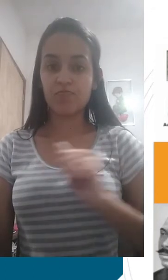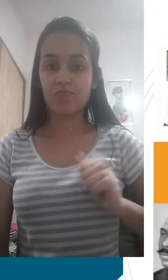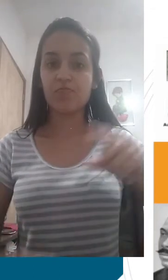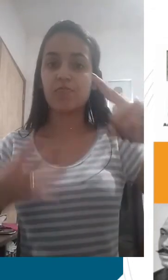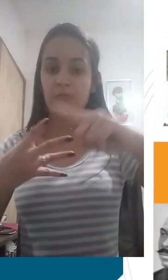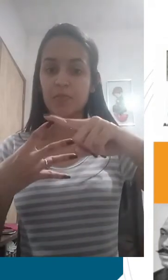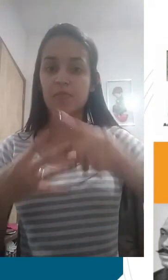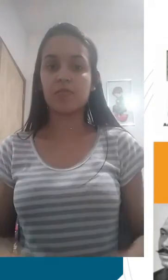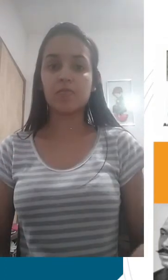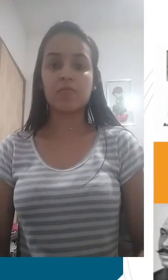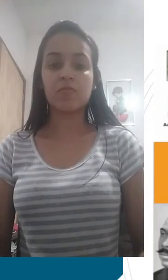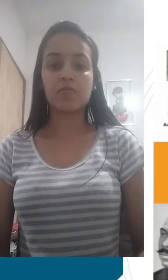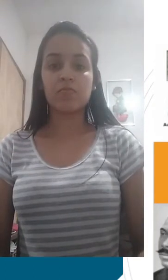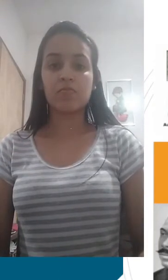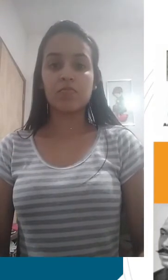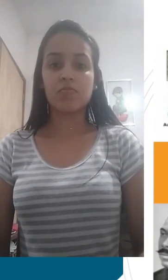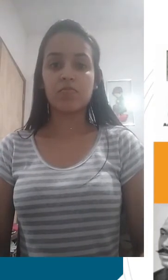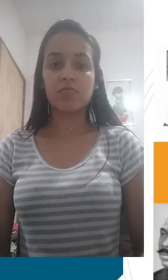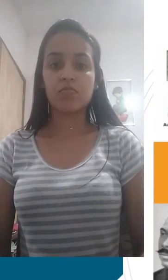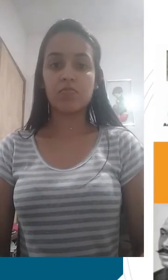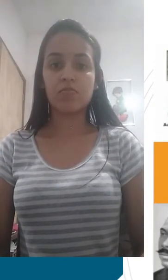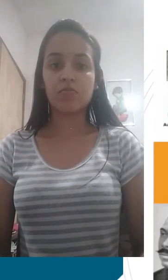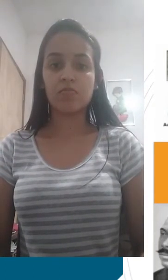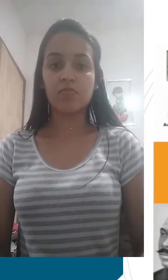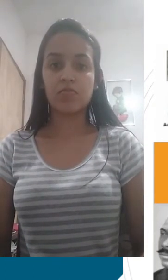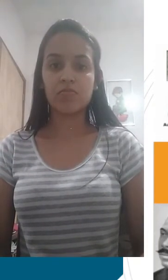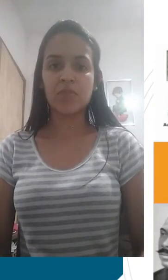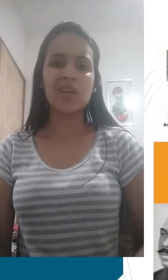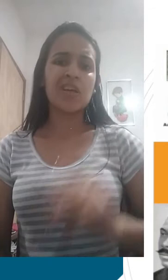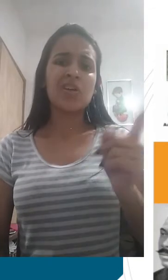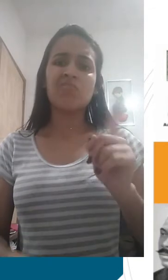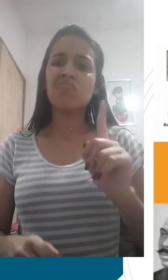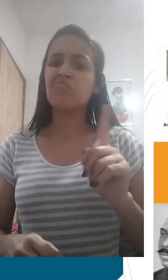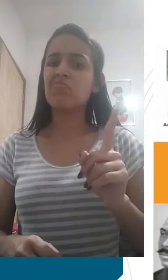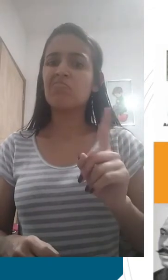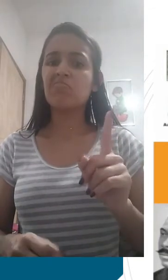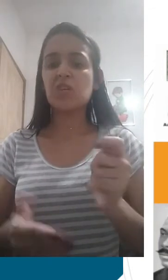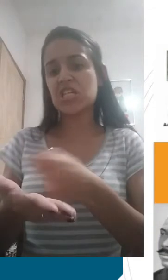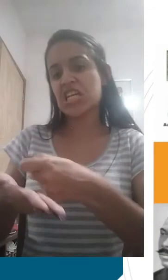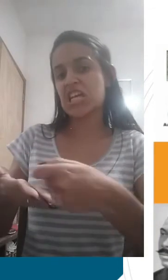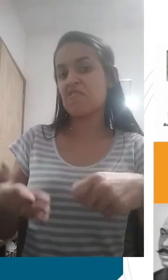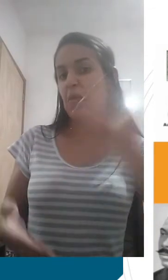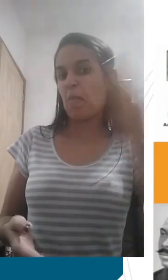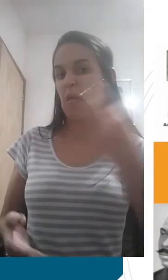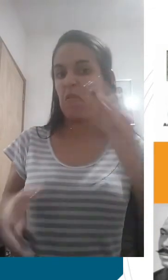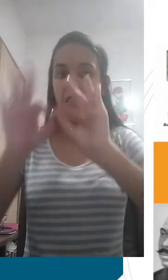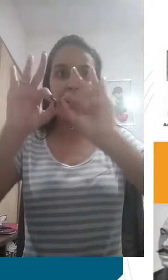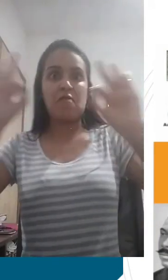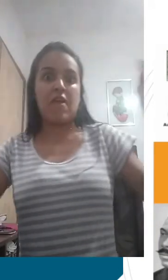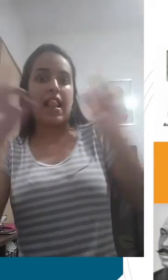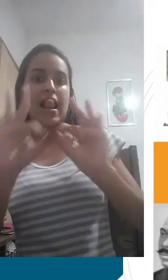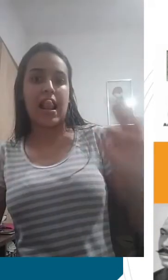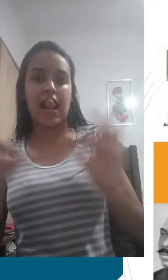não seguiam a estrutura de versos perfeitos, que era uma das principais características do